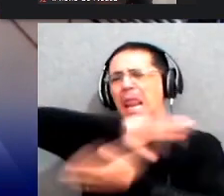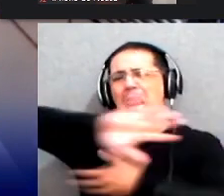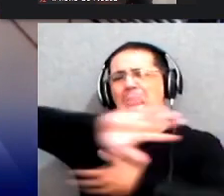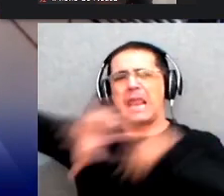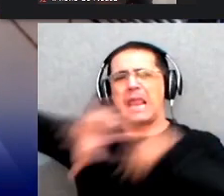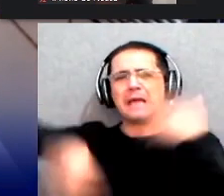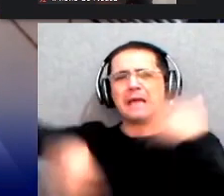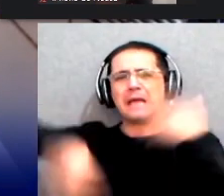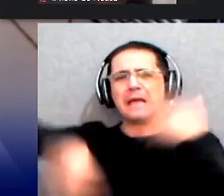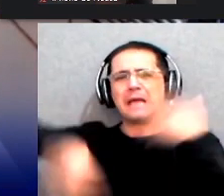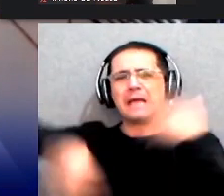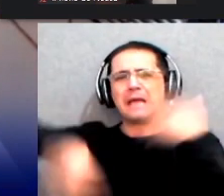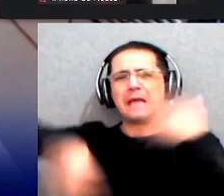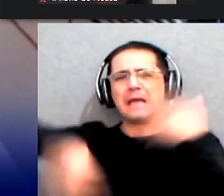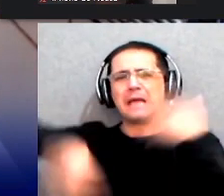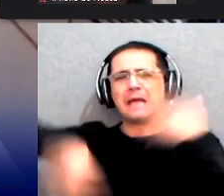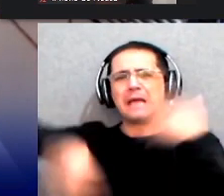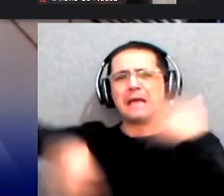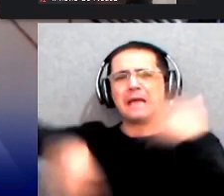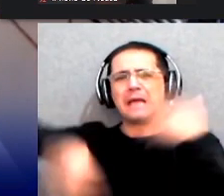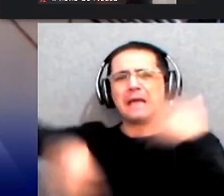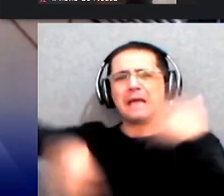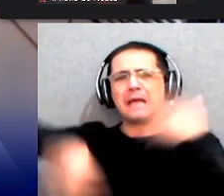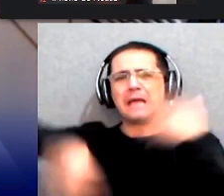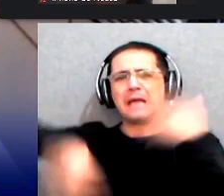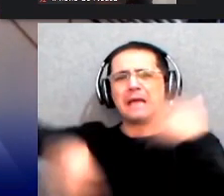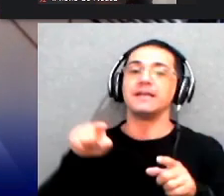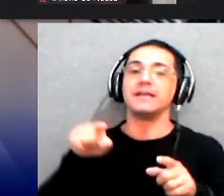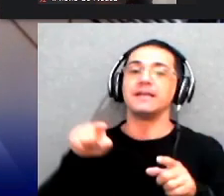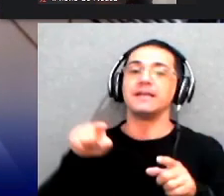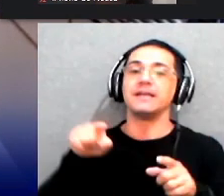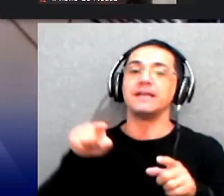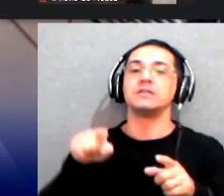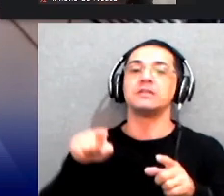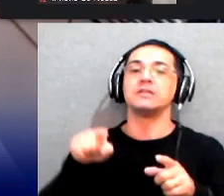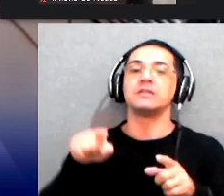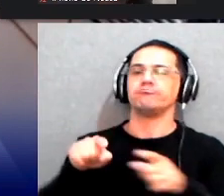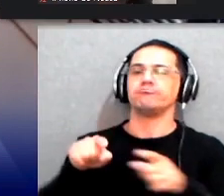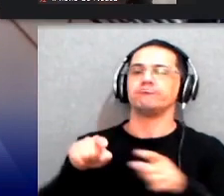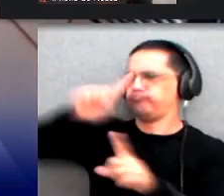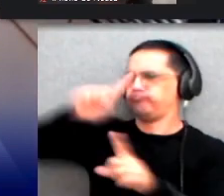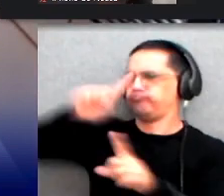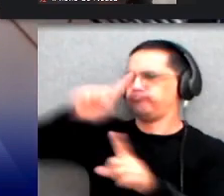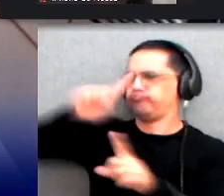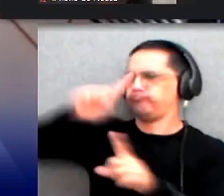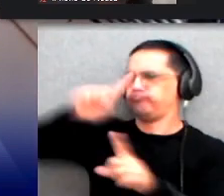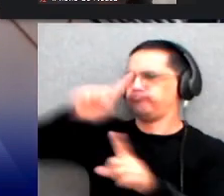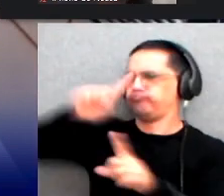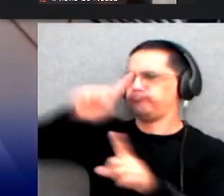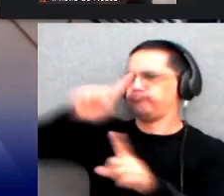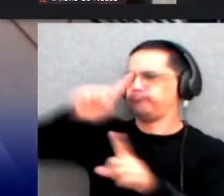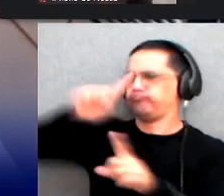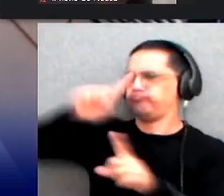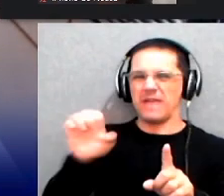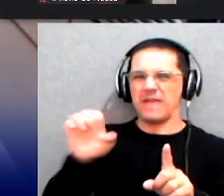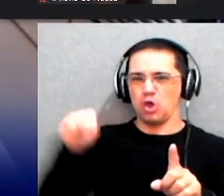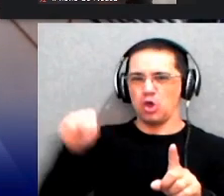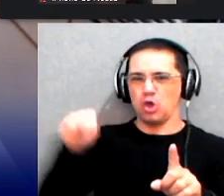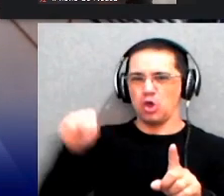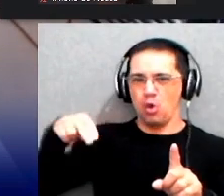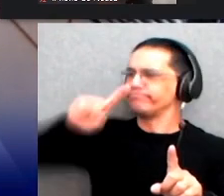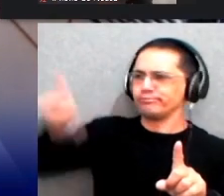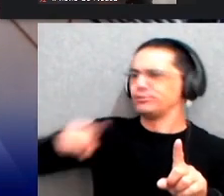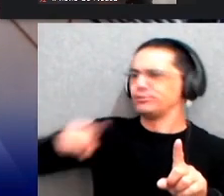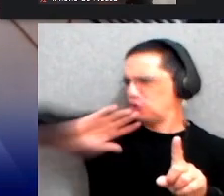ele volta para o plenário. Aí o juiz resolve abrir uma nova sala virtual. Nessa nova sala, o juiz leva os jurados, o promotor e a